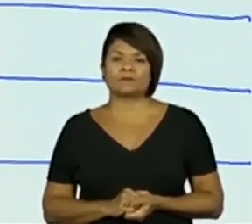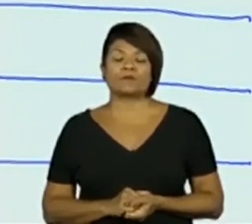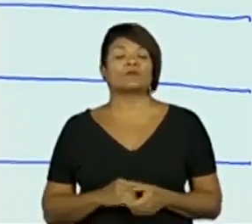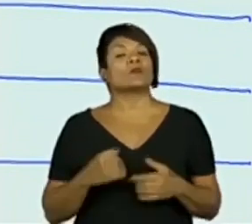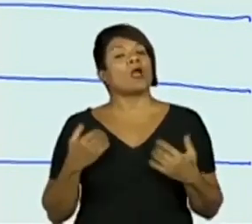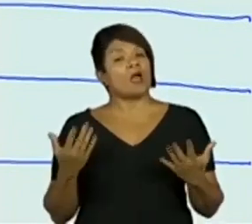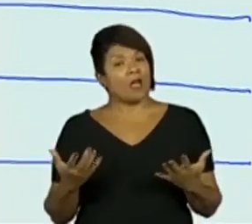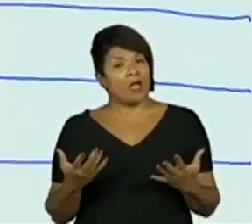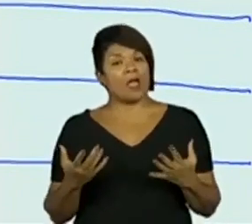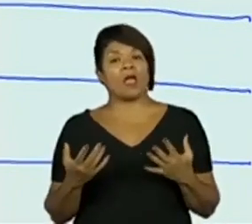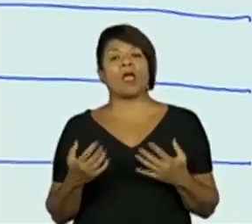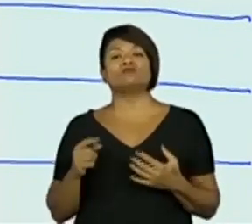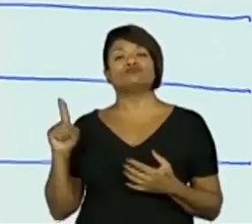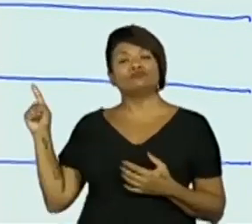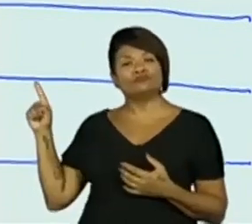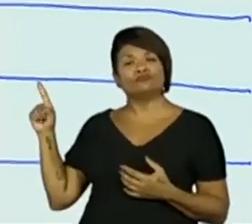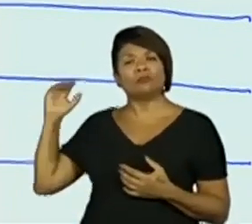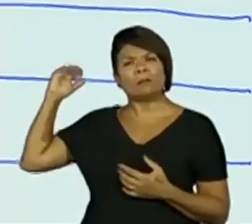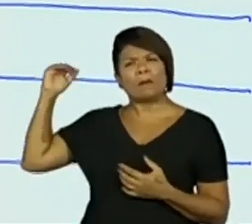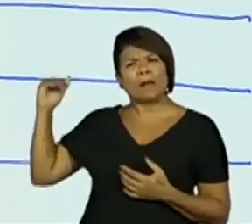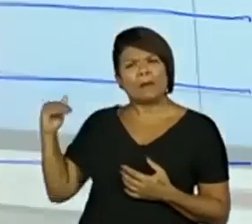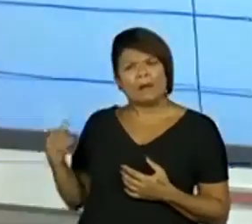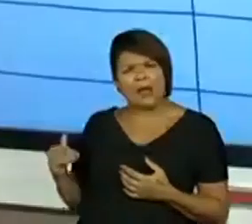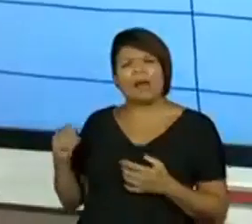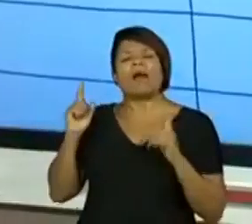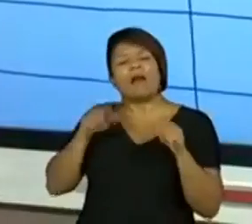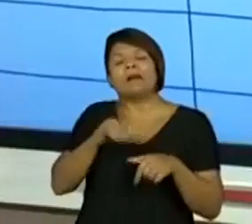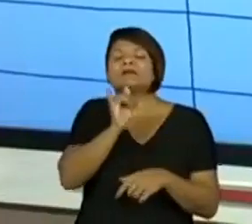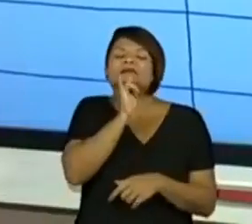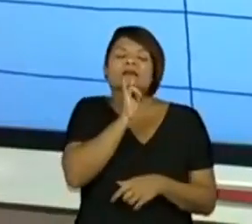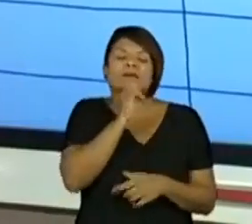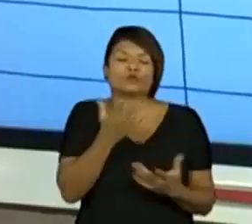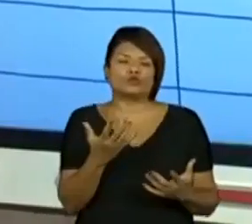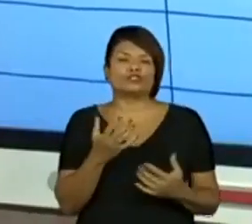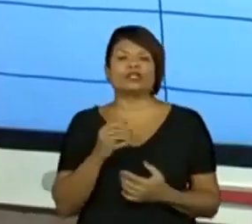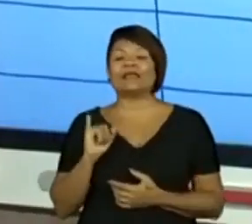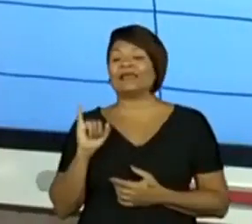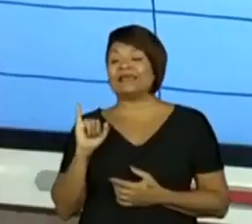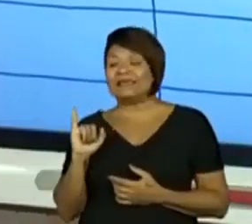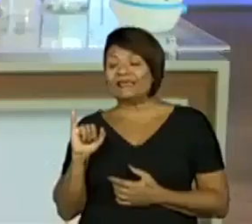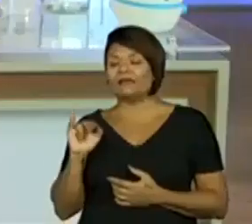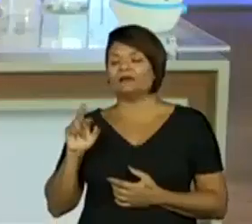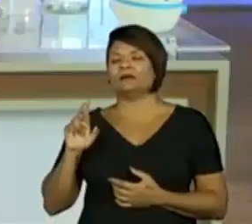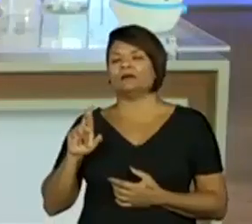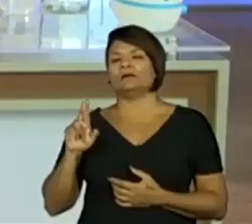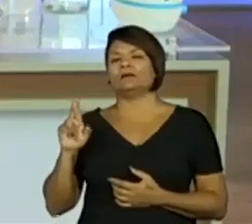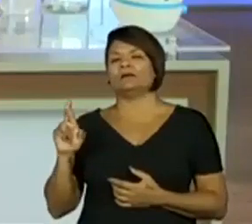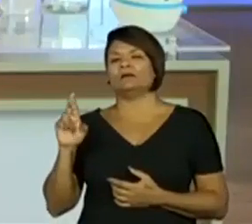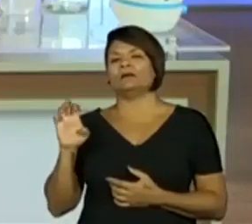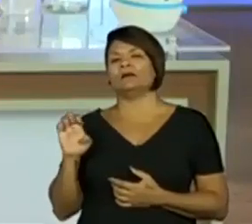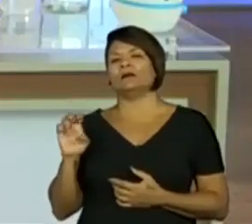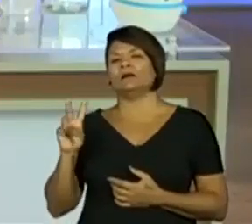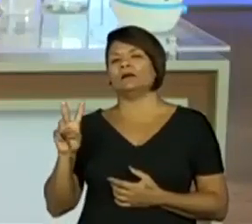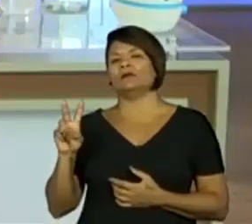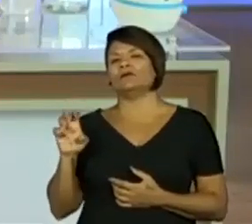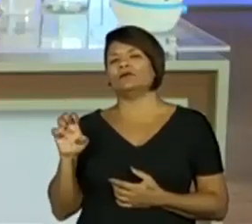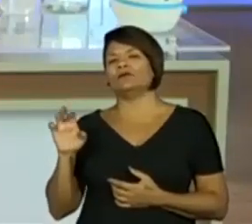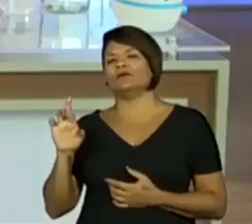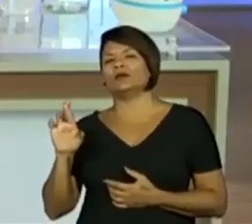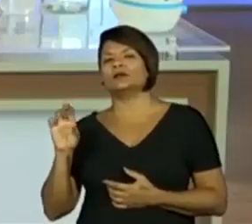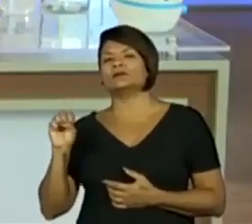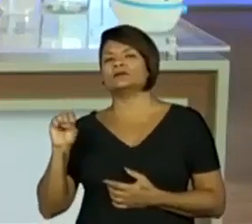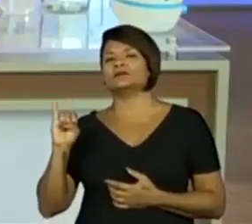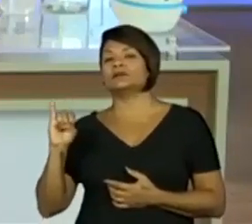são exemplos de transformações irreversíveis. Só quero retomar aqui mais